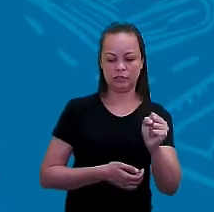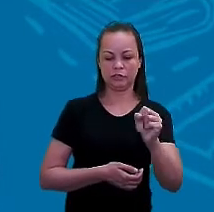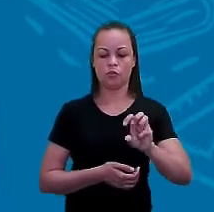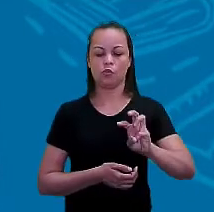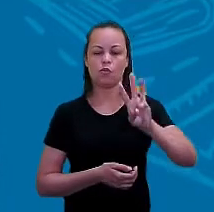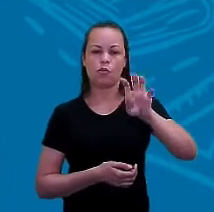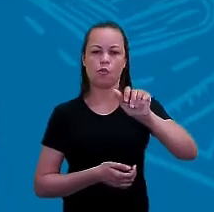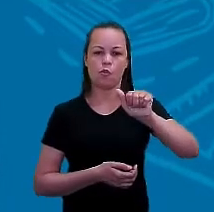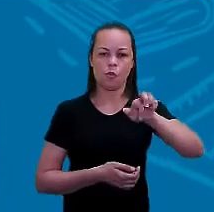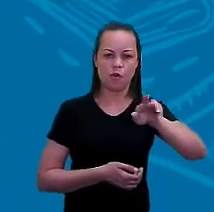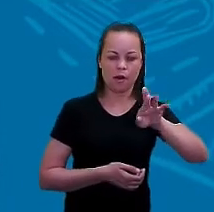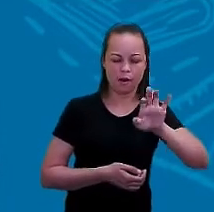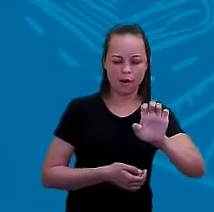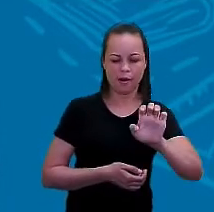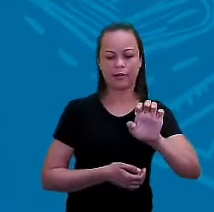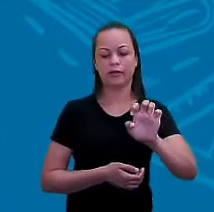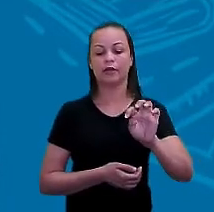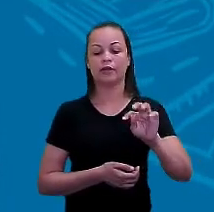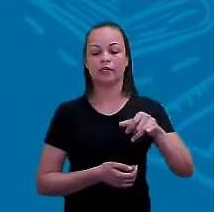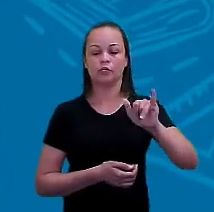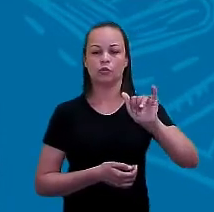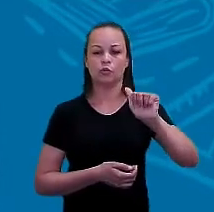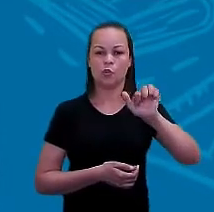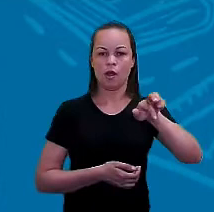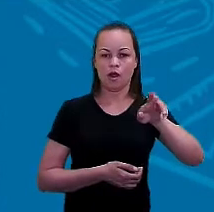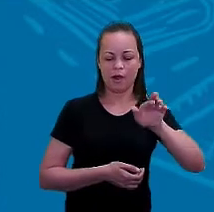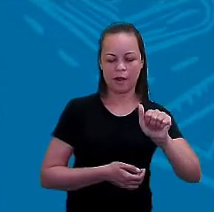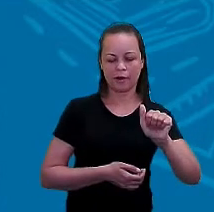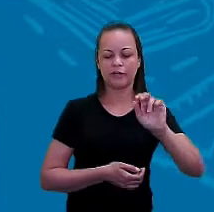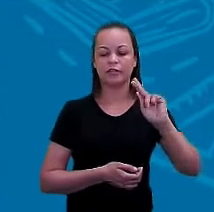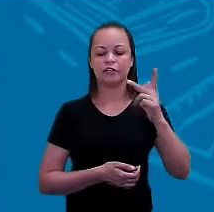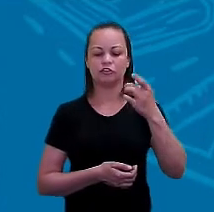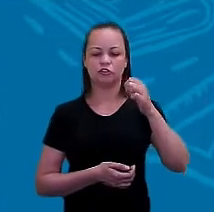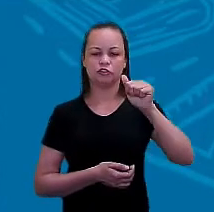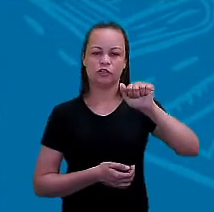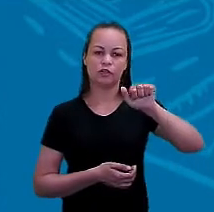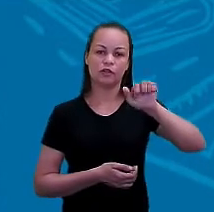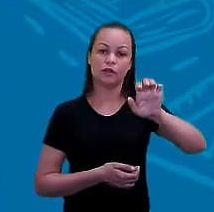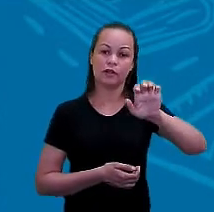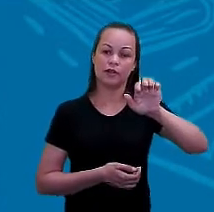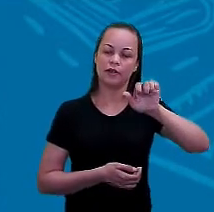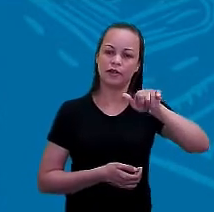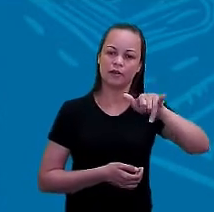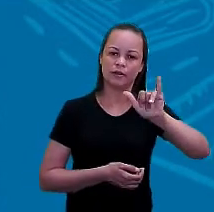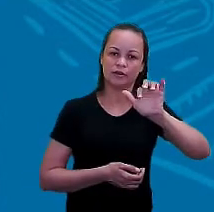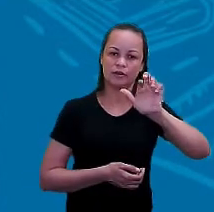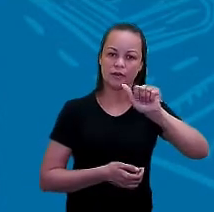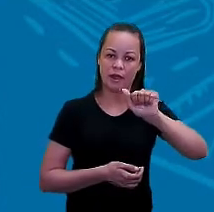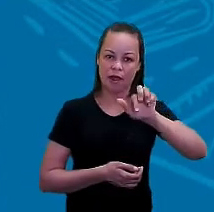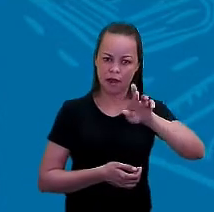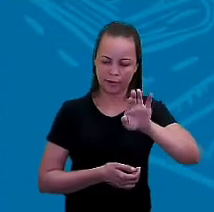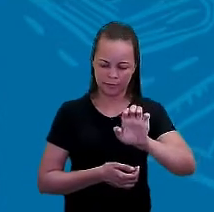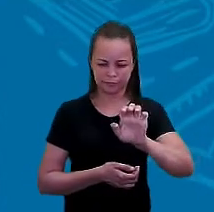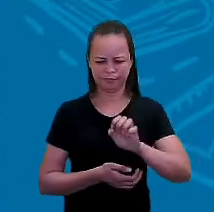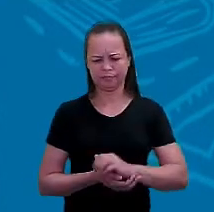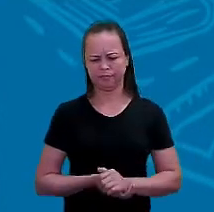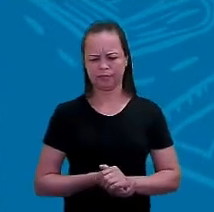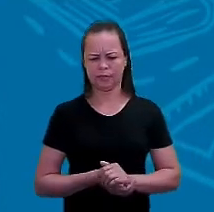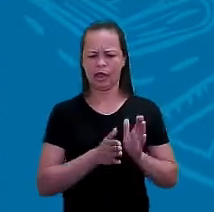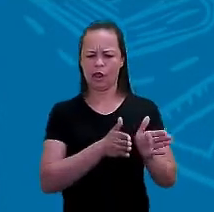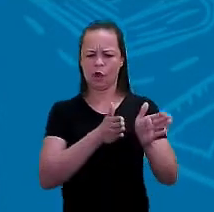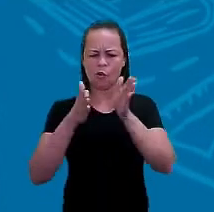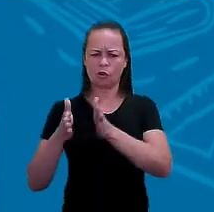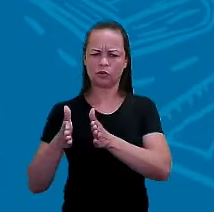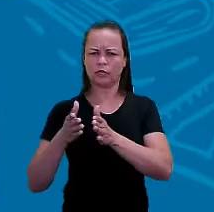gostou? Agora, vamos falar de formas. Porque se você observar ao lado, parece a mesma coisa, mas não